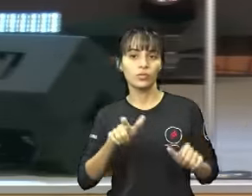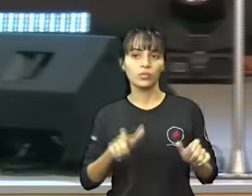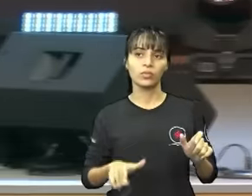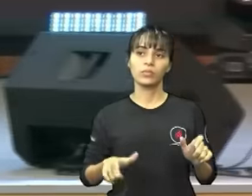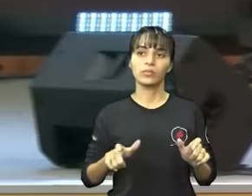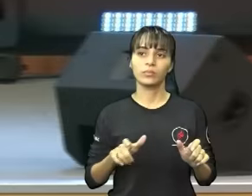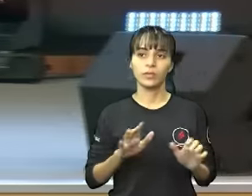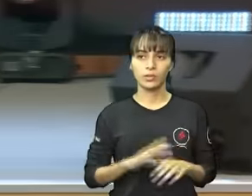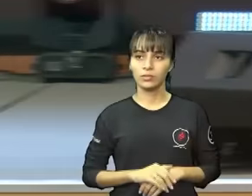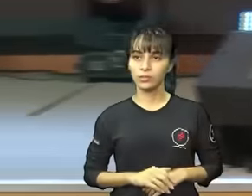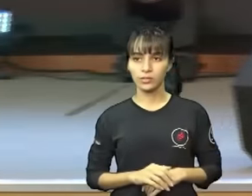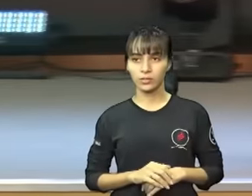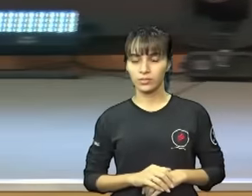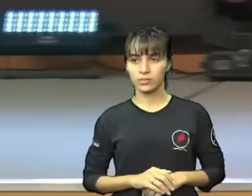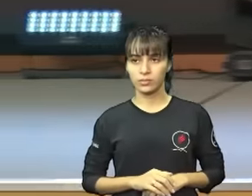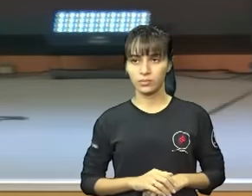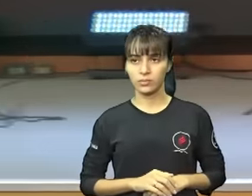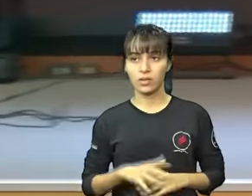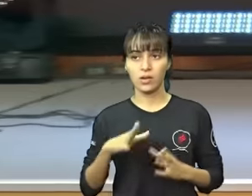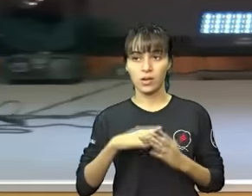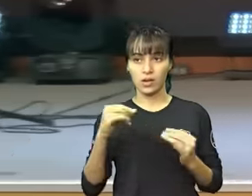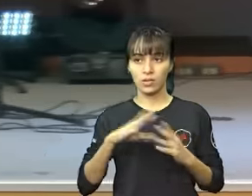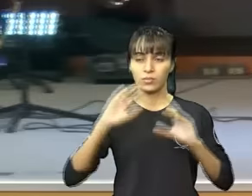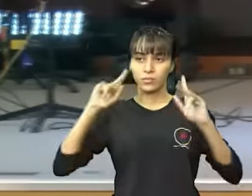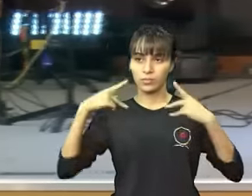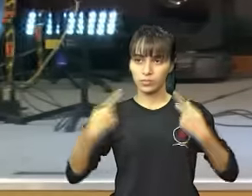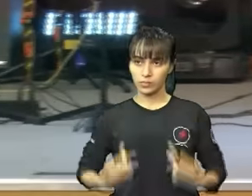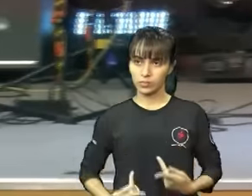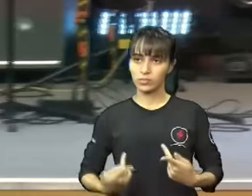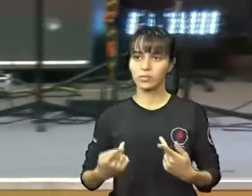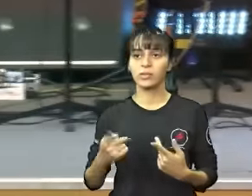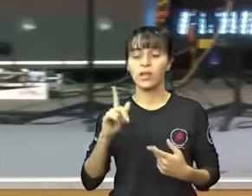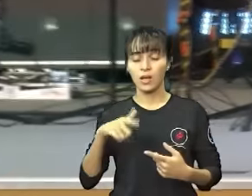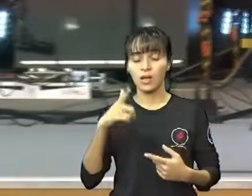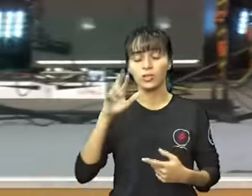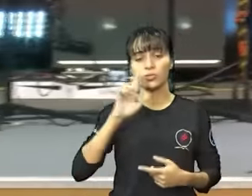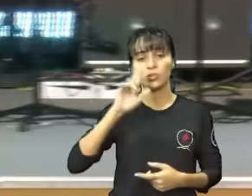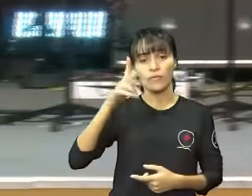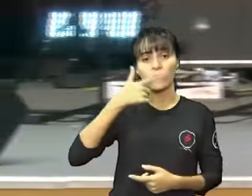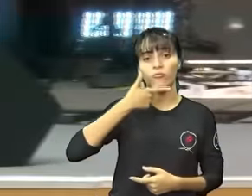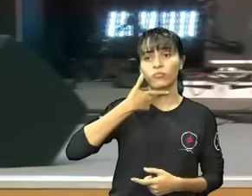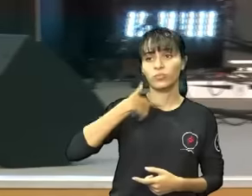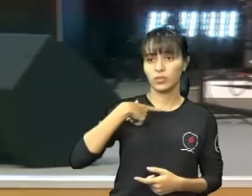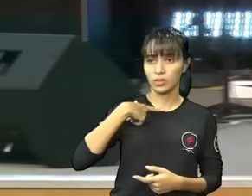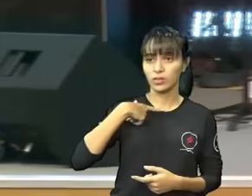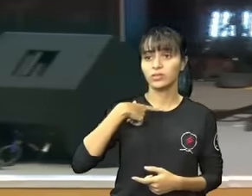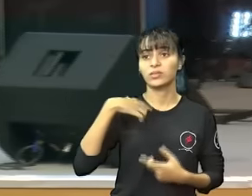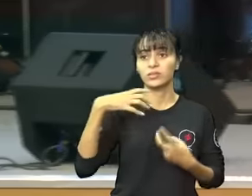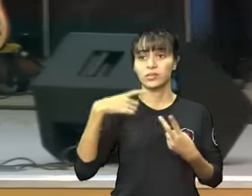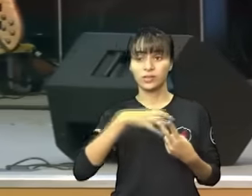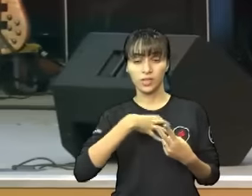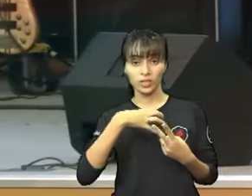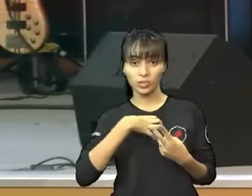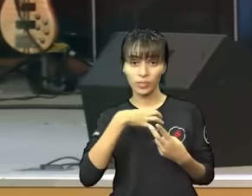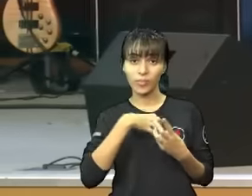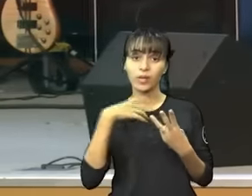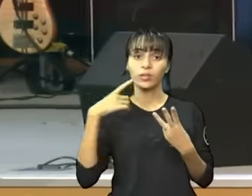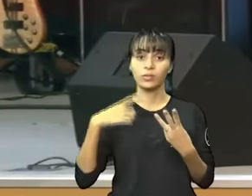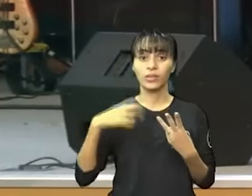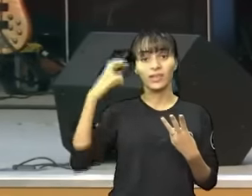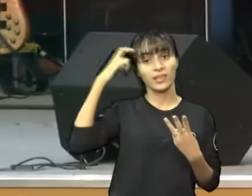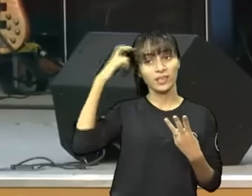alma alma humana que é responsável pela vontade sentimentos